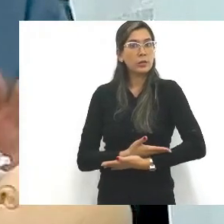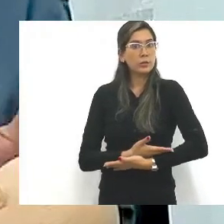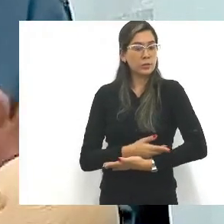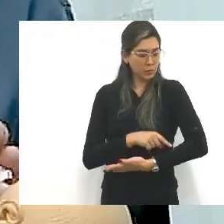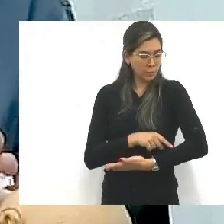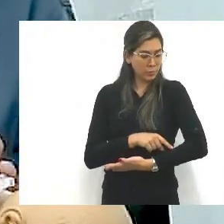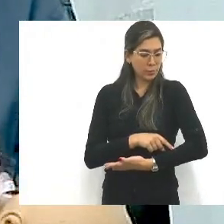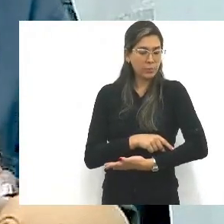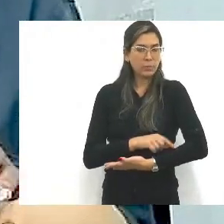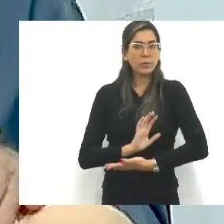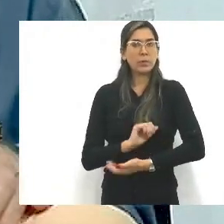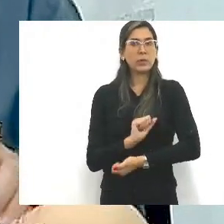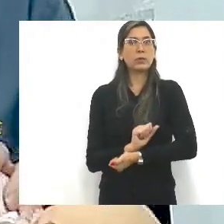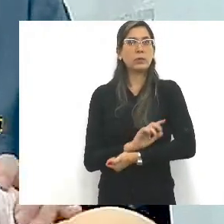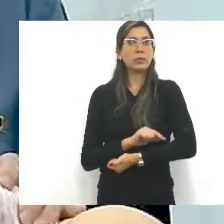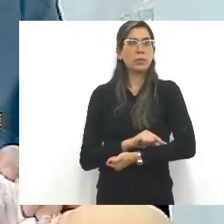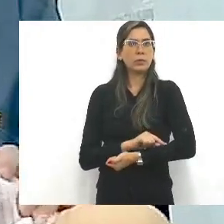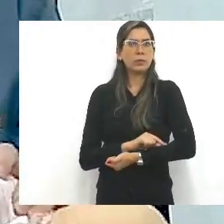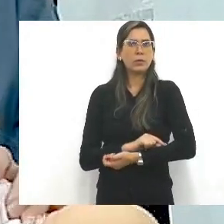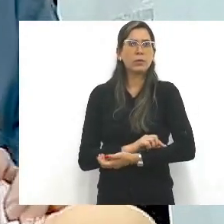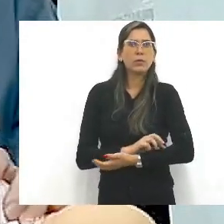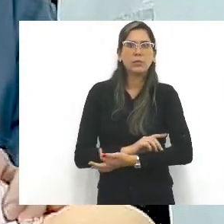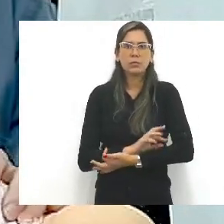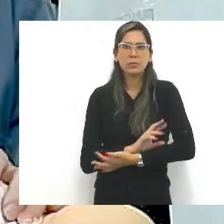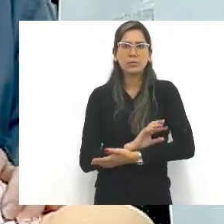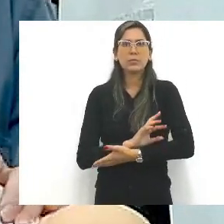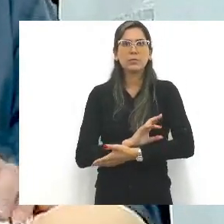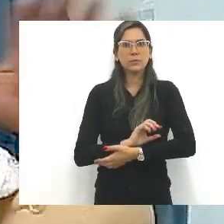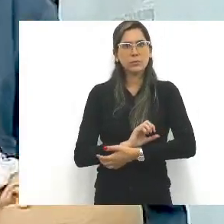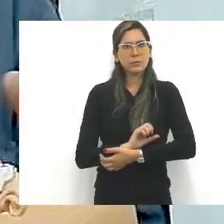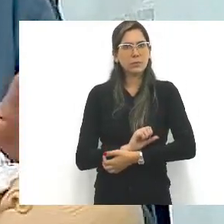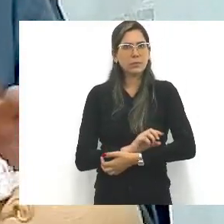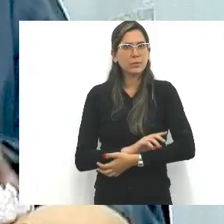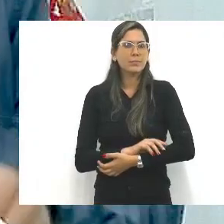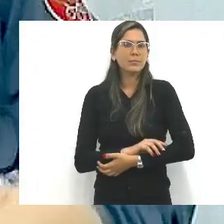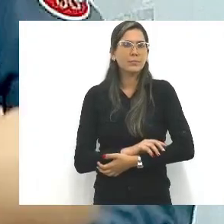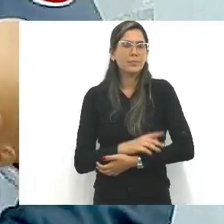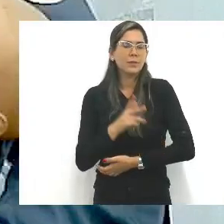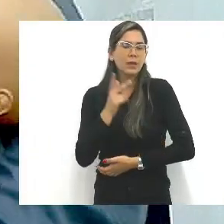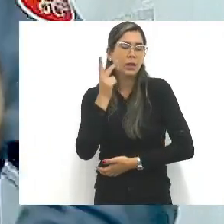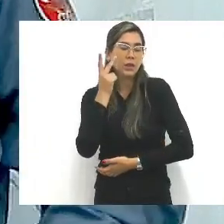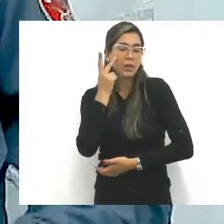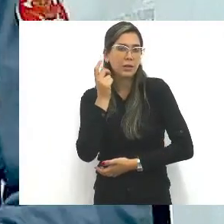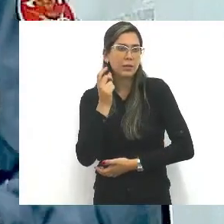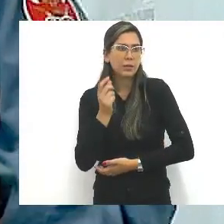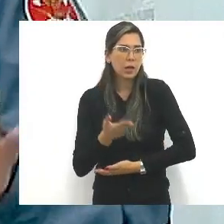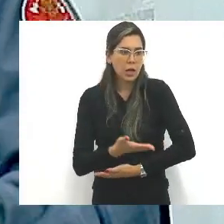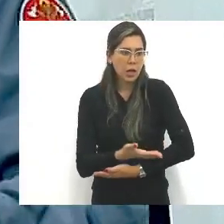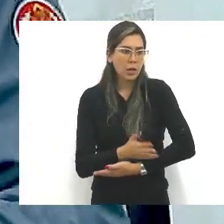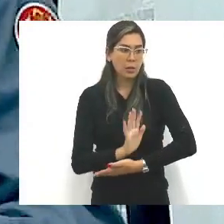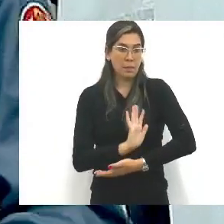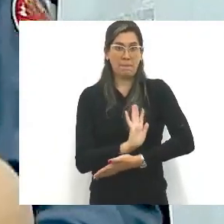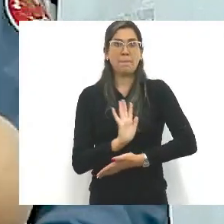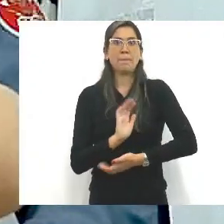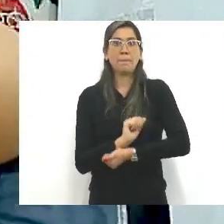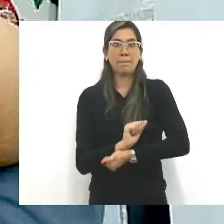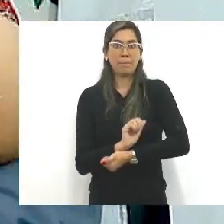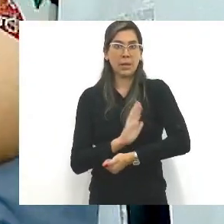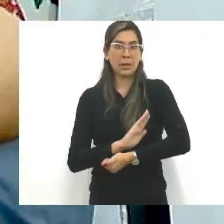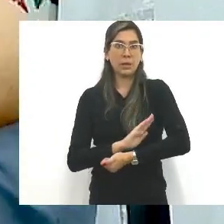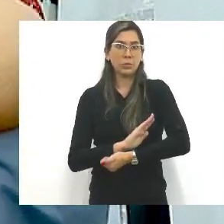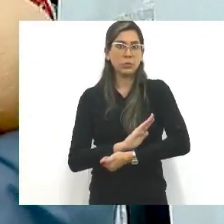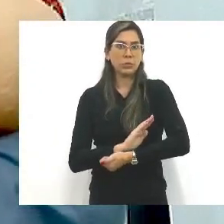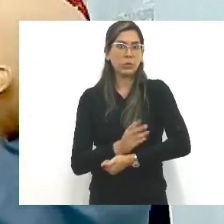estava se movimentando, começou a se movimentar. Simples assim. Voltei, interrompi aqui os tapinhas, voltei